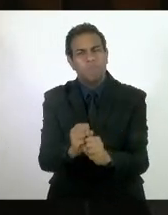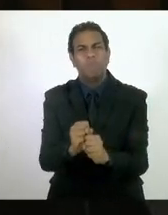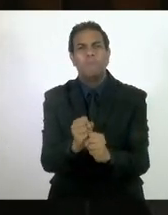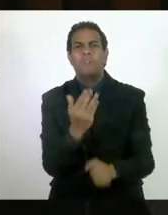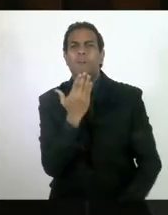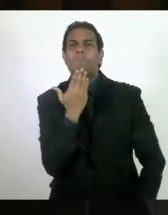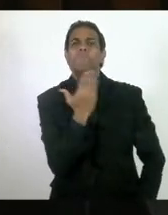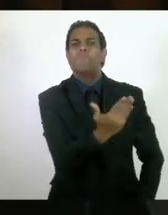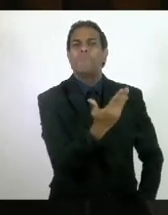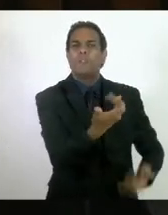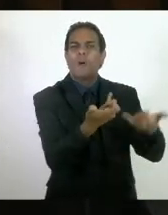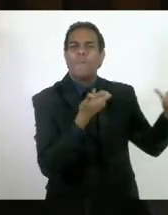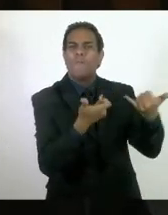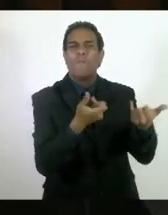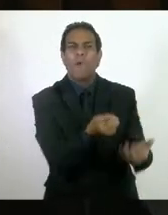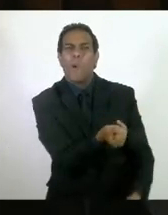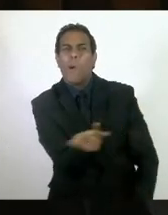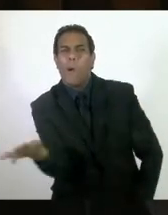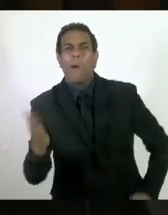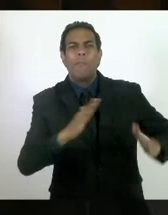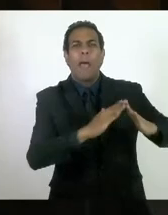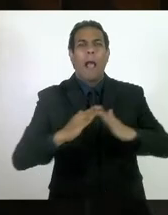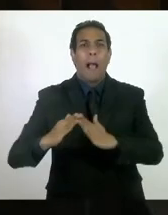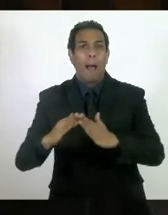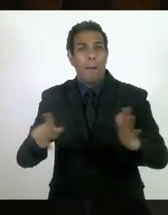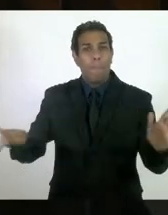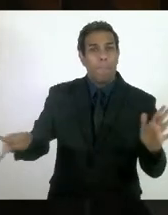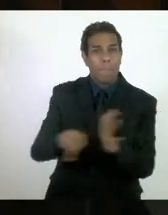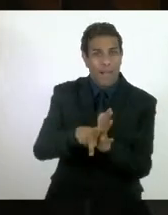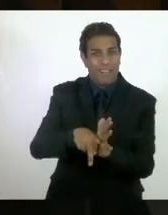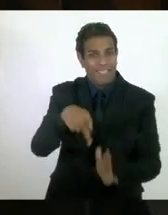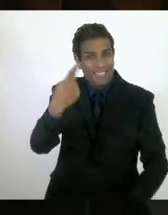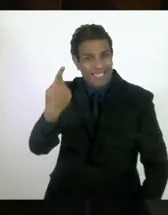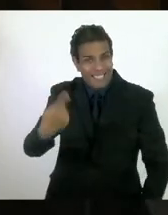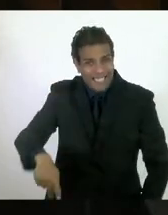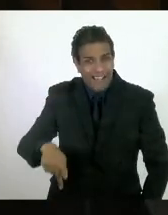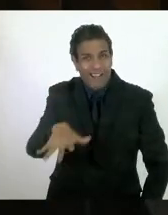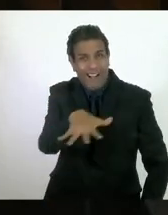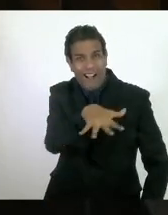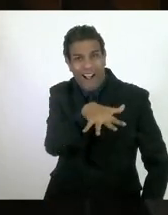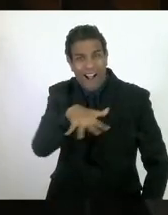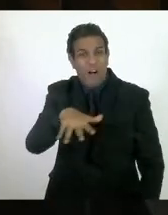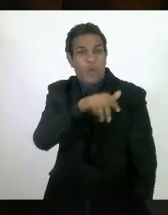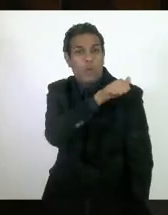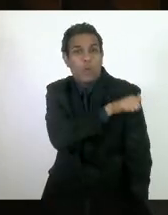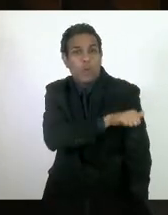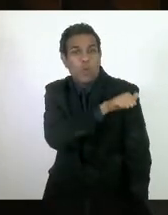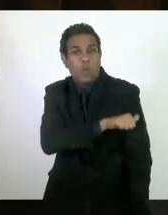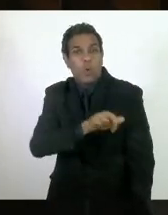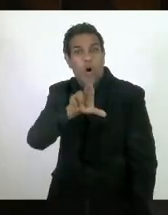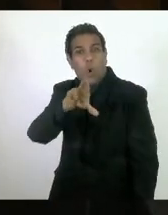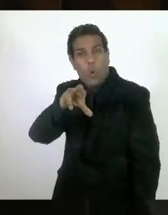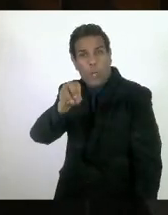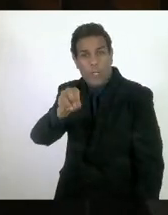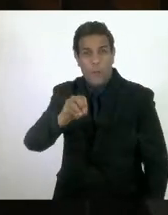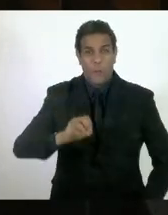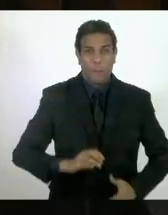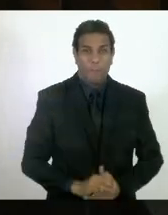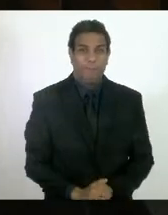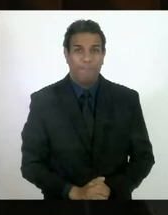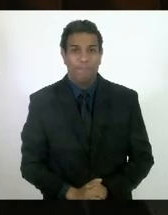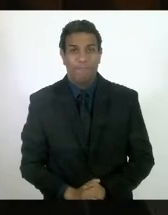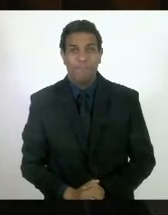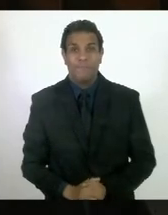informações quantos imóveis de propriedade do Estado do Rio de Janeiro